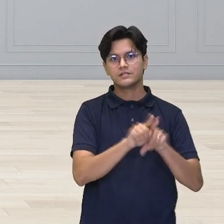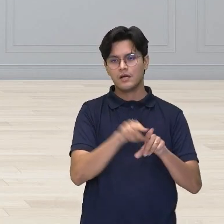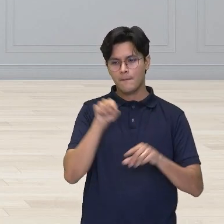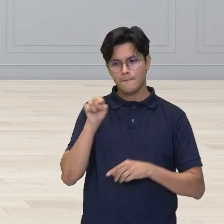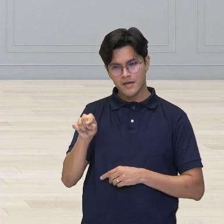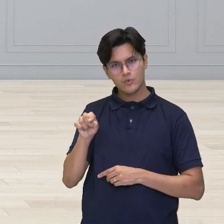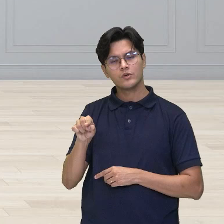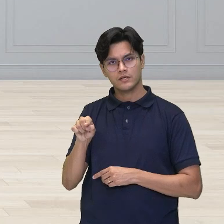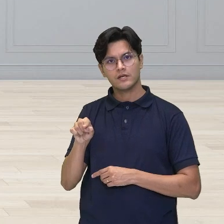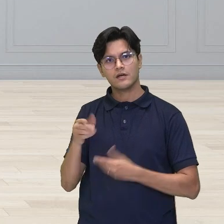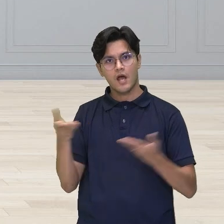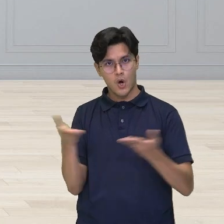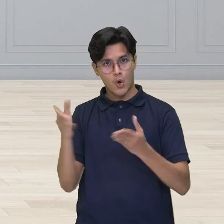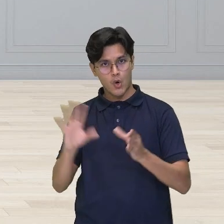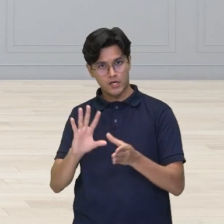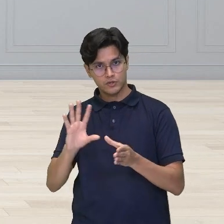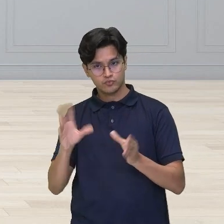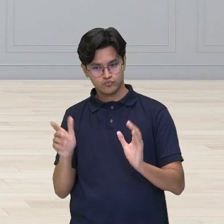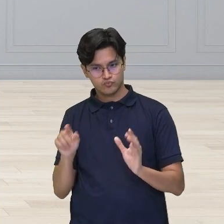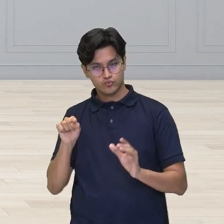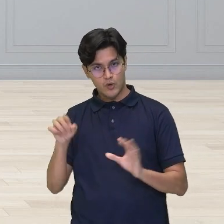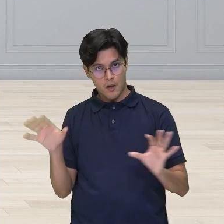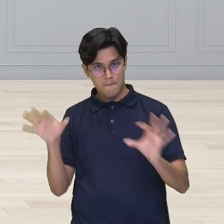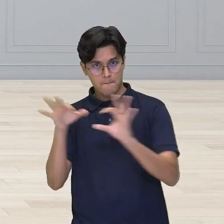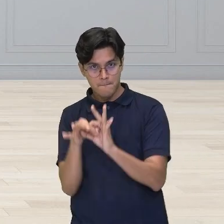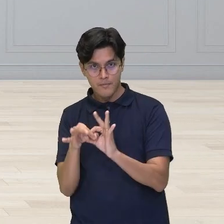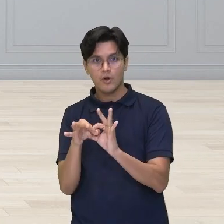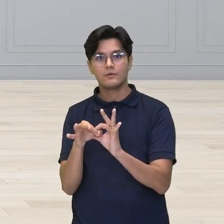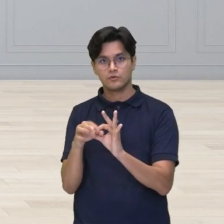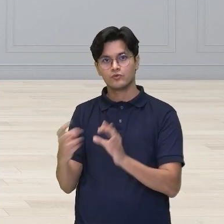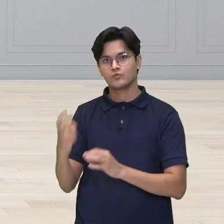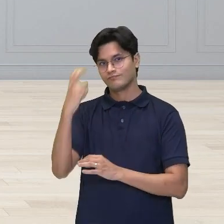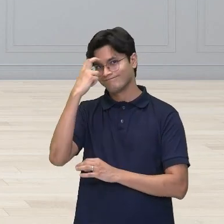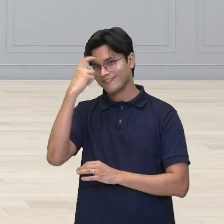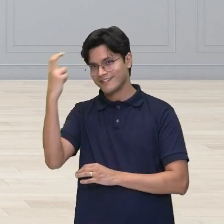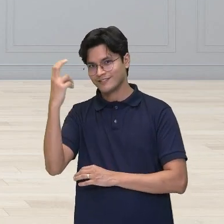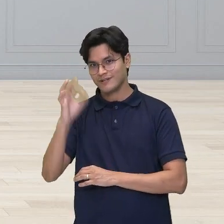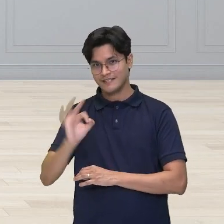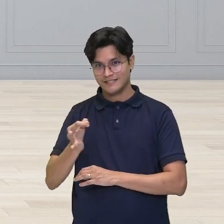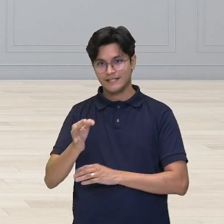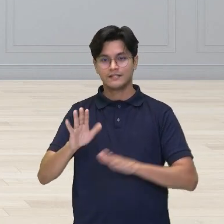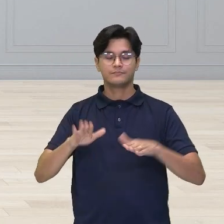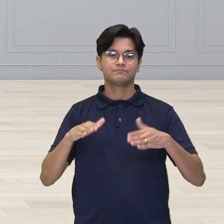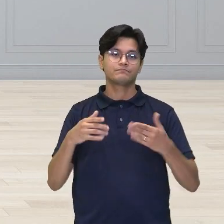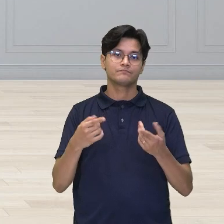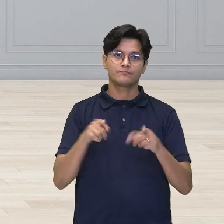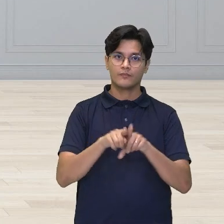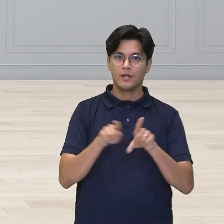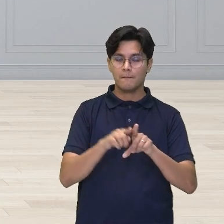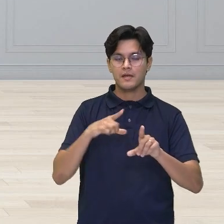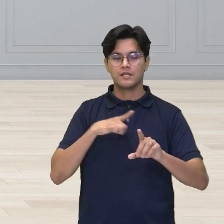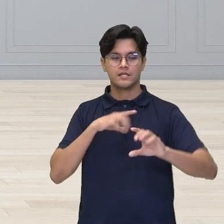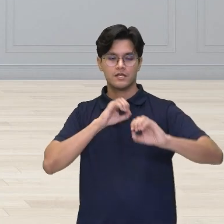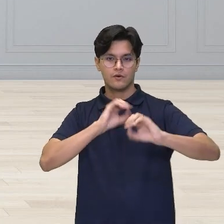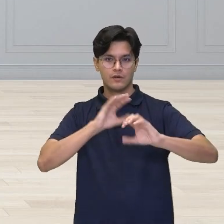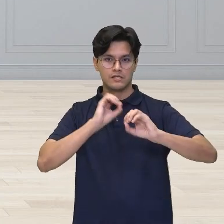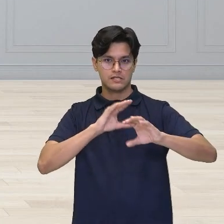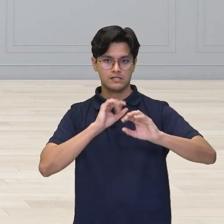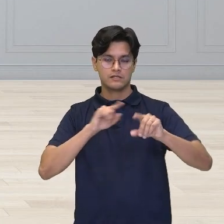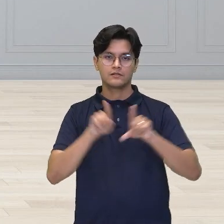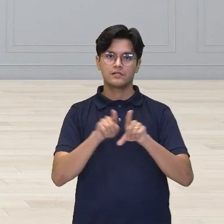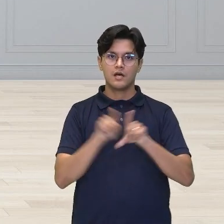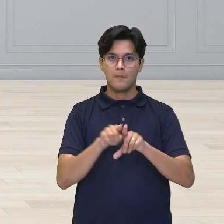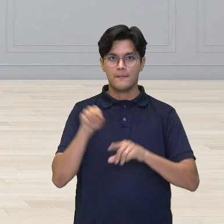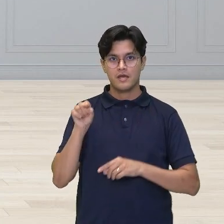o sistema de arte, enquanto funcionavam. Pois, além do ensino, monopolizaram a